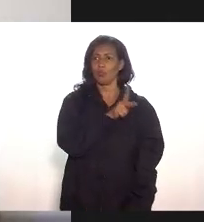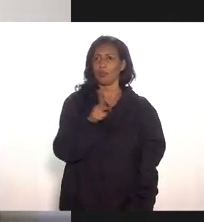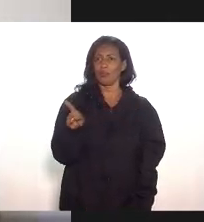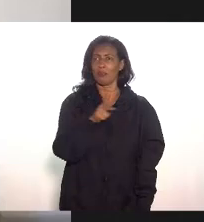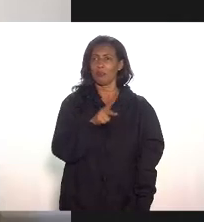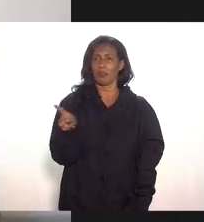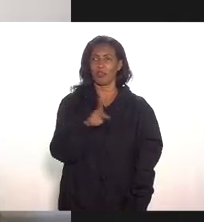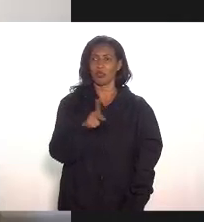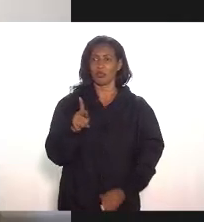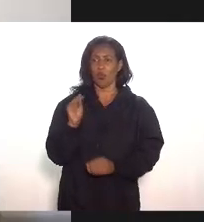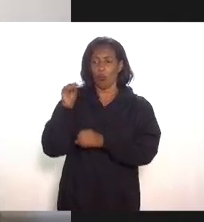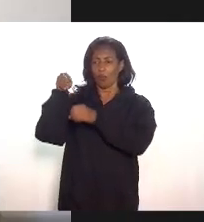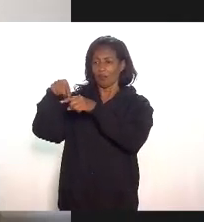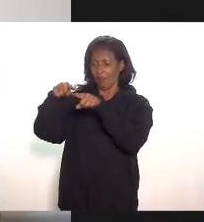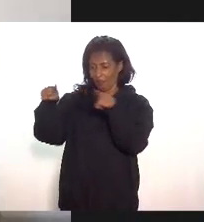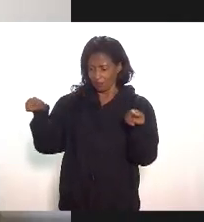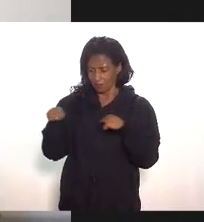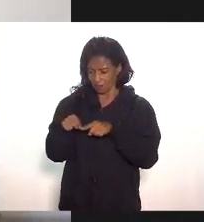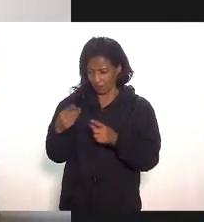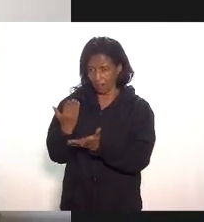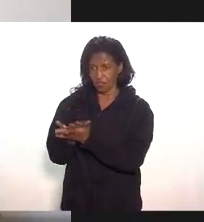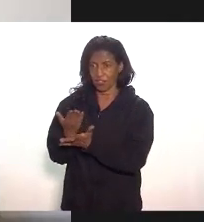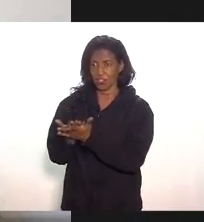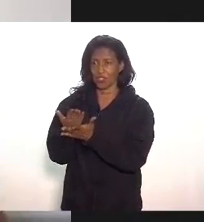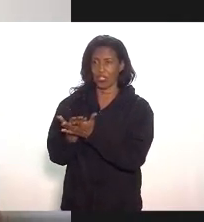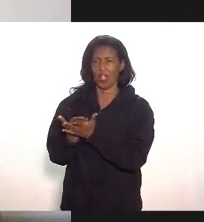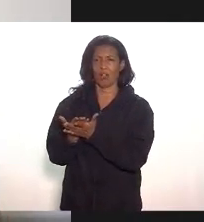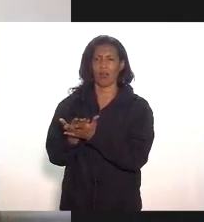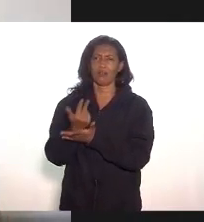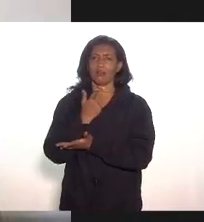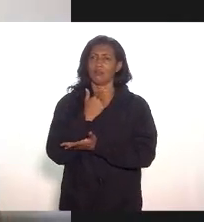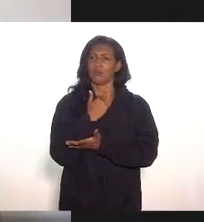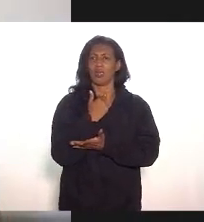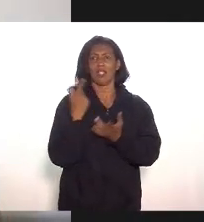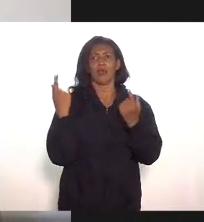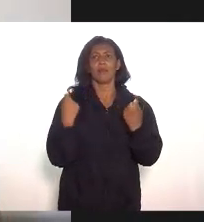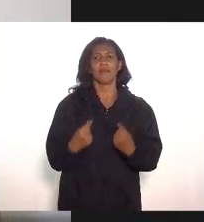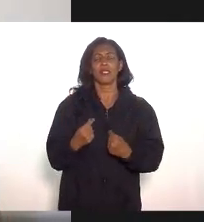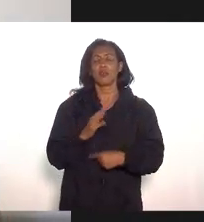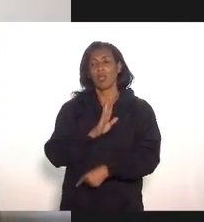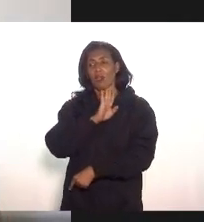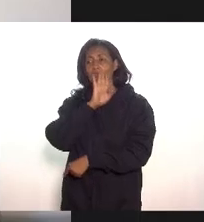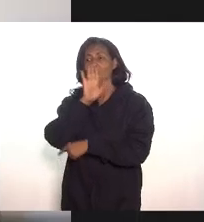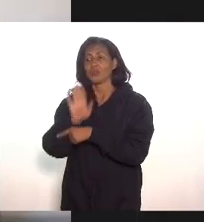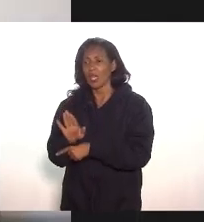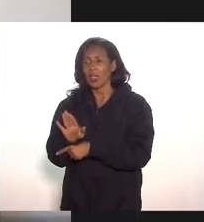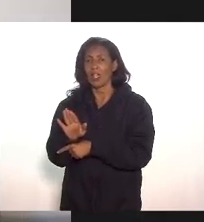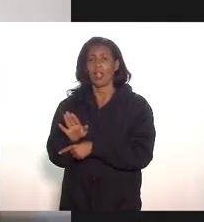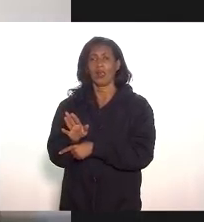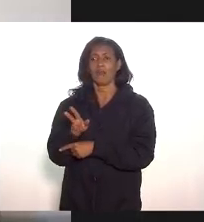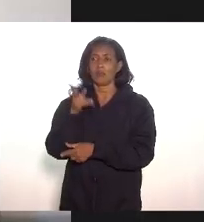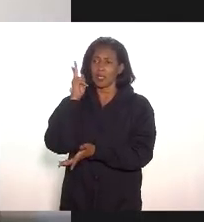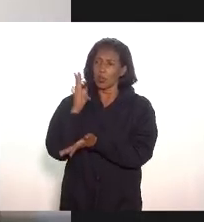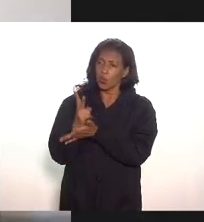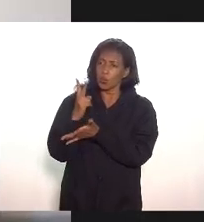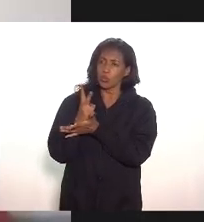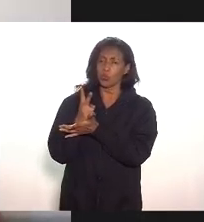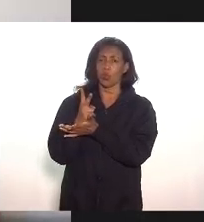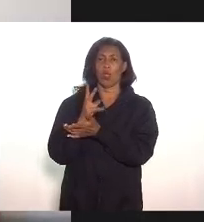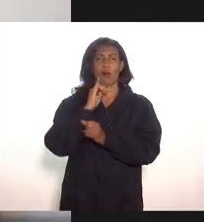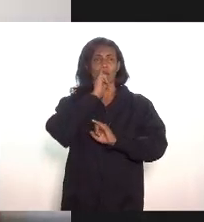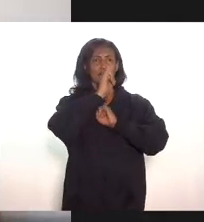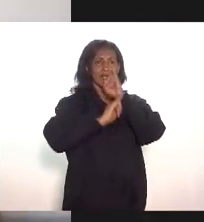de vulnerabilidade. A gente precisa dar condições para esse professor seguir com as aulas remotas,